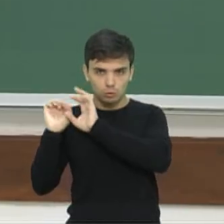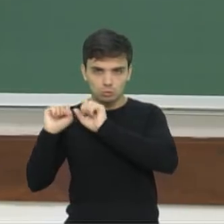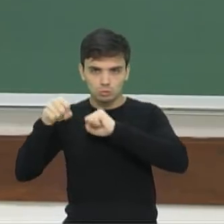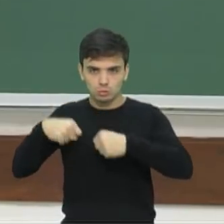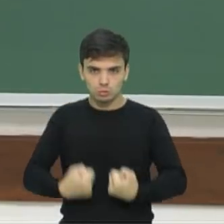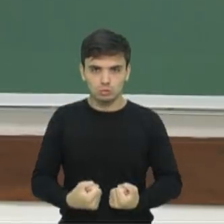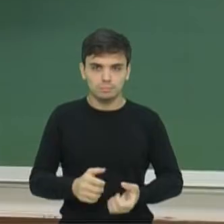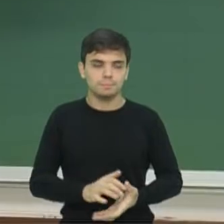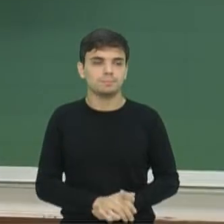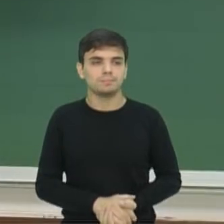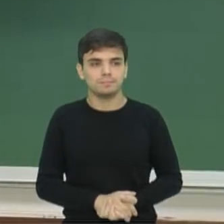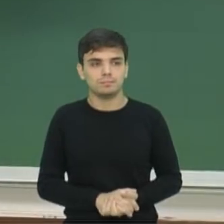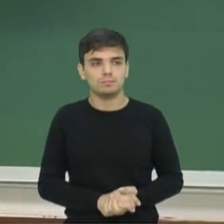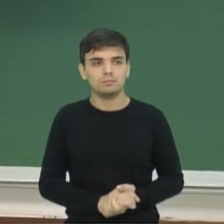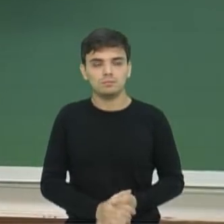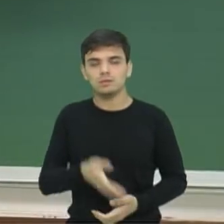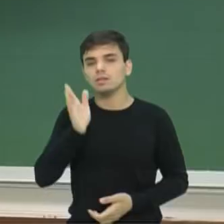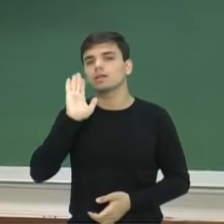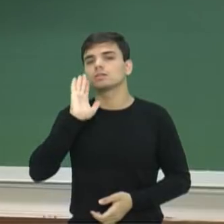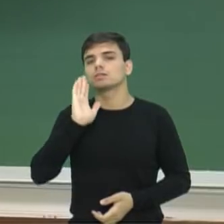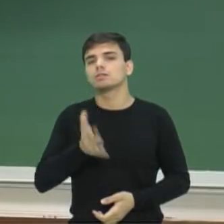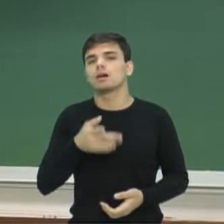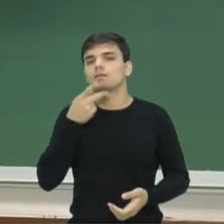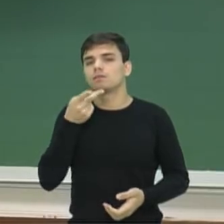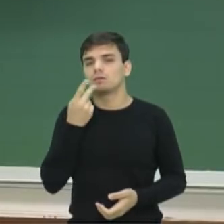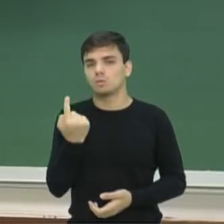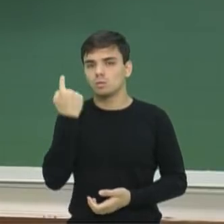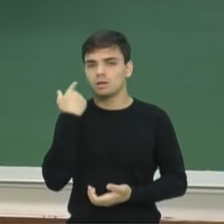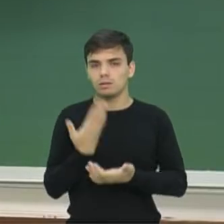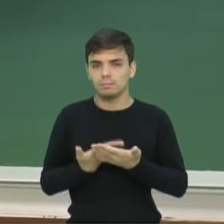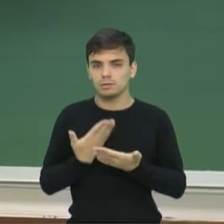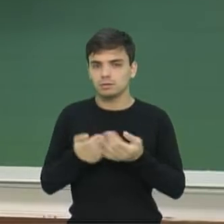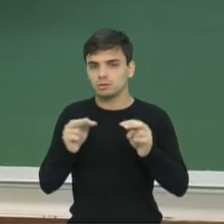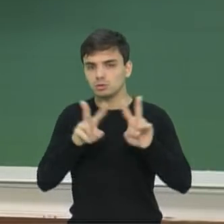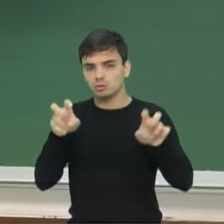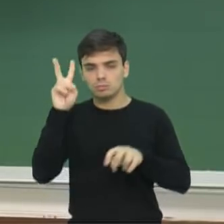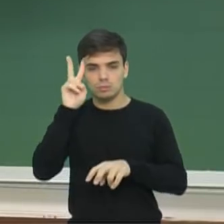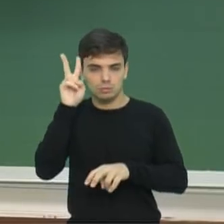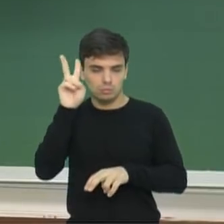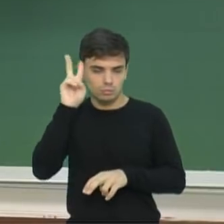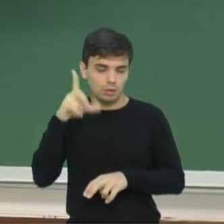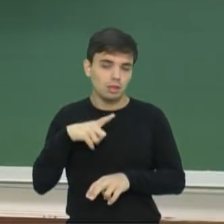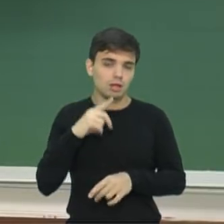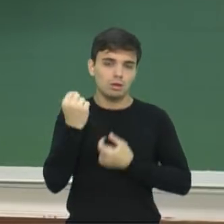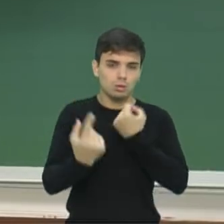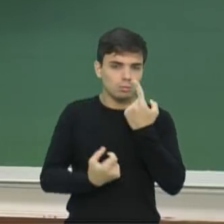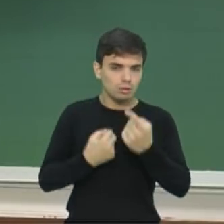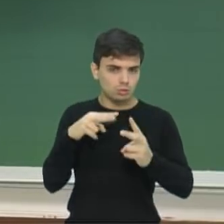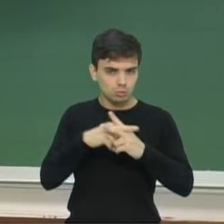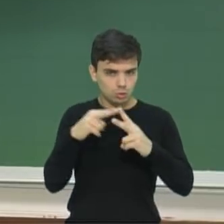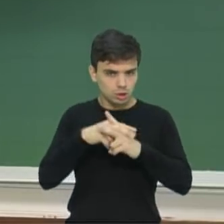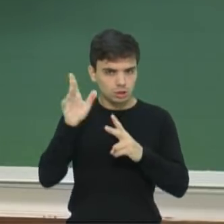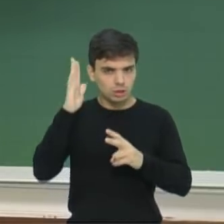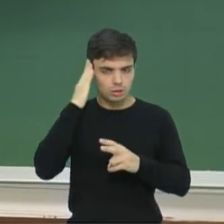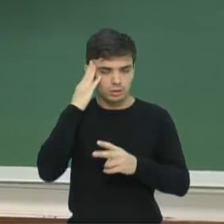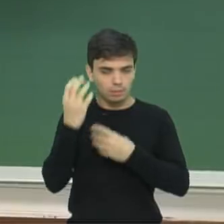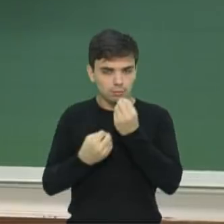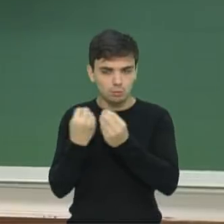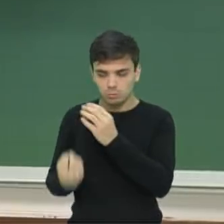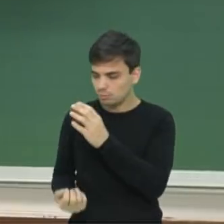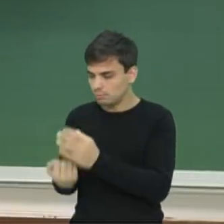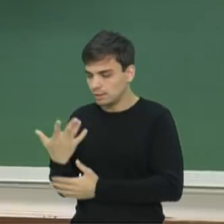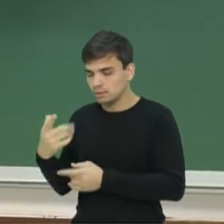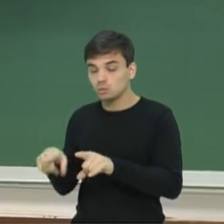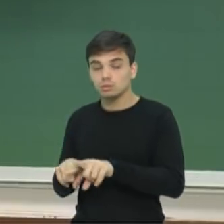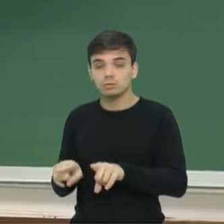animação. Então, como nós falamos na aula passada da parte histórica de lutas, né? Tem algumas lutas que nós sabemos como que ela foi criada, como